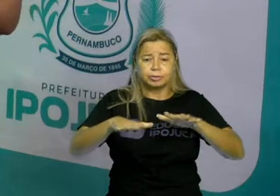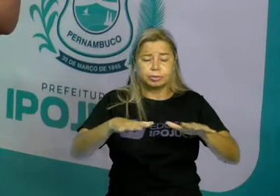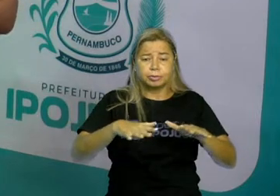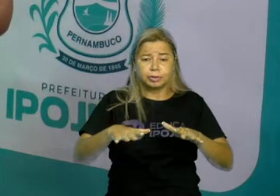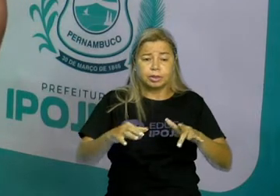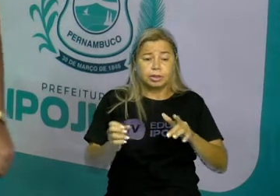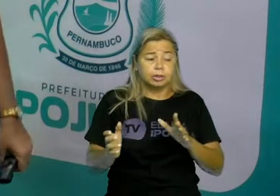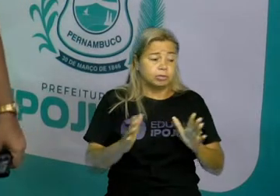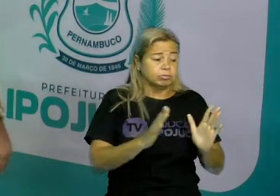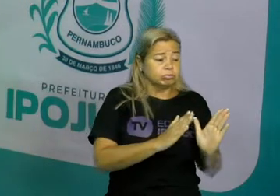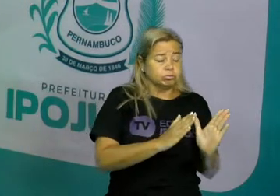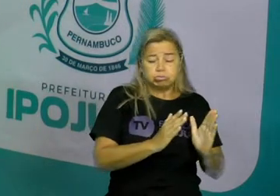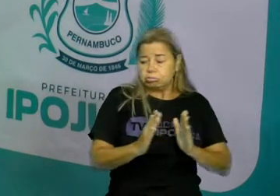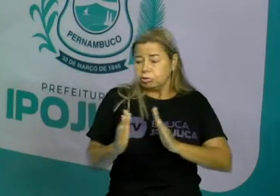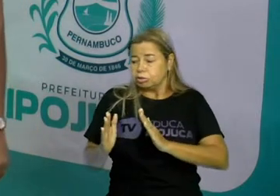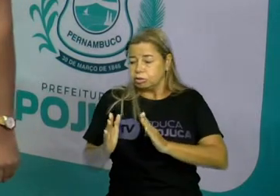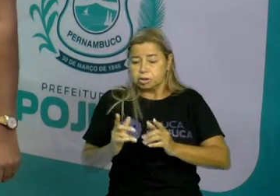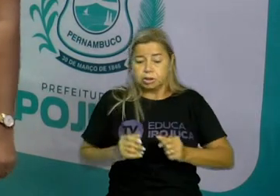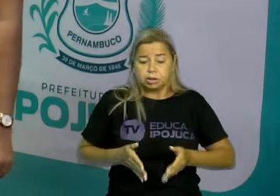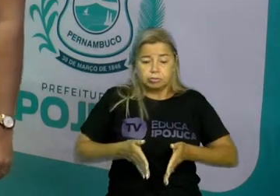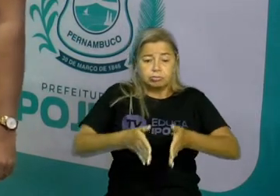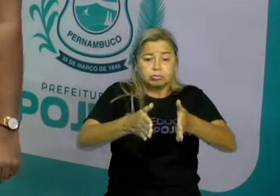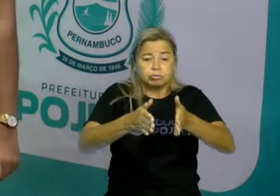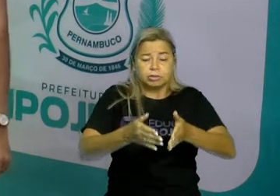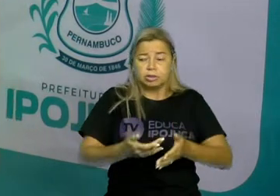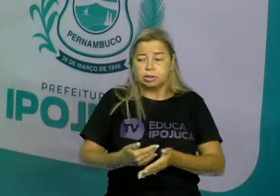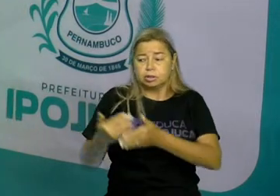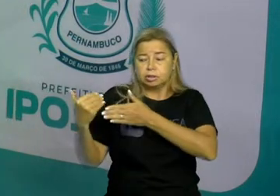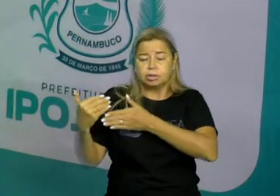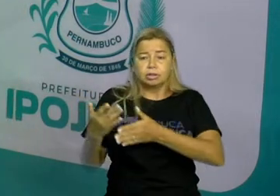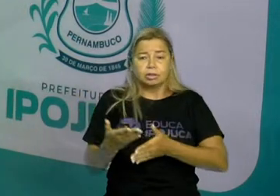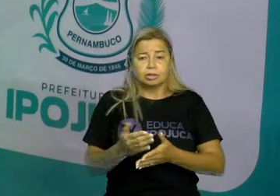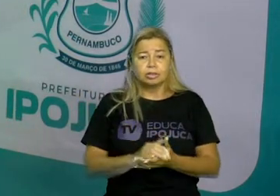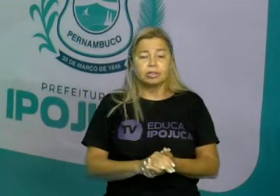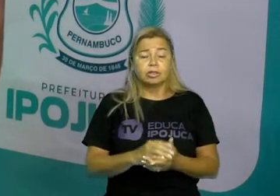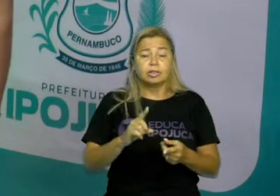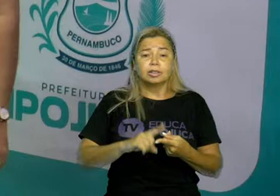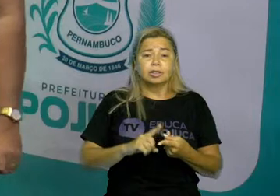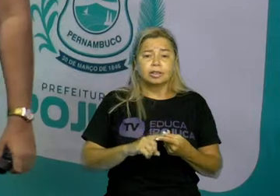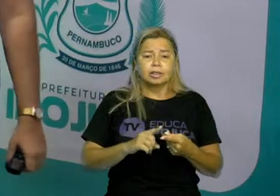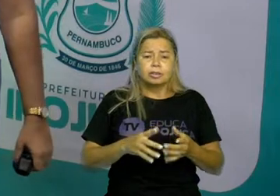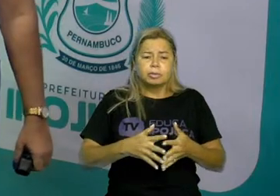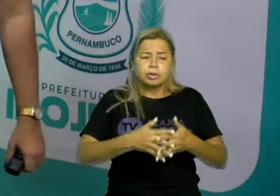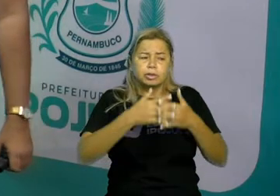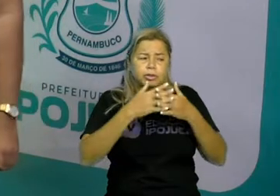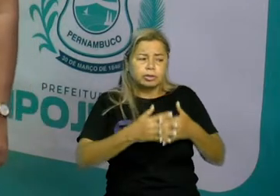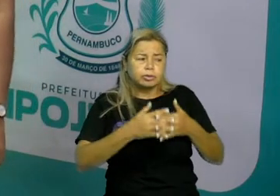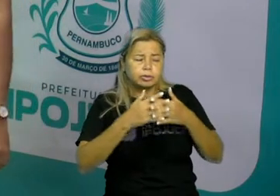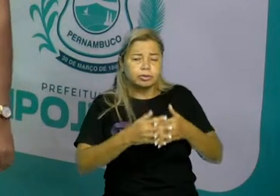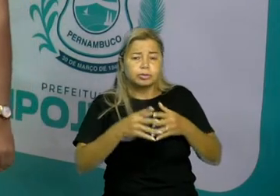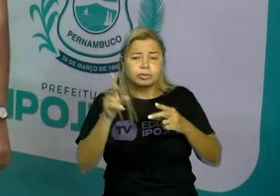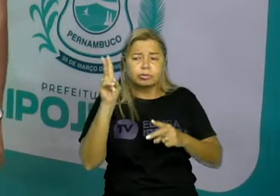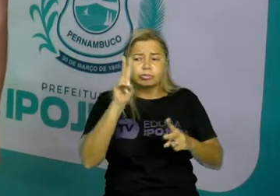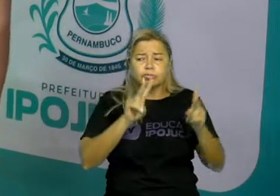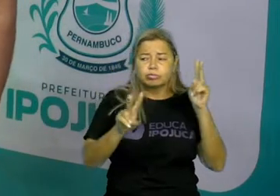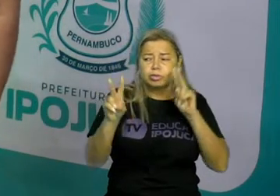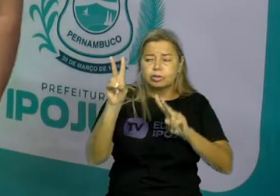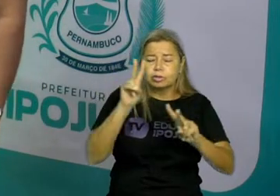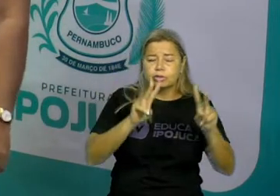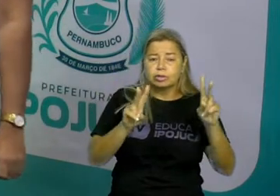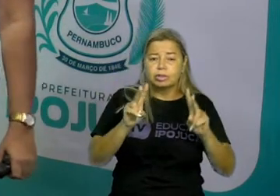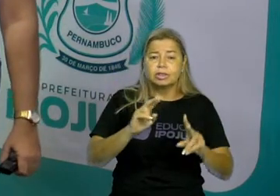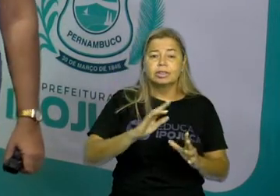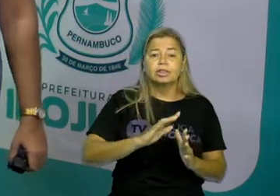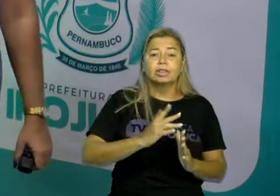direção. Observe que a ilusão de ótica causada pelas linhas, embora não pareça, as duas figuras são